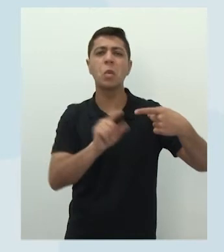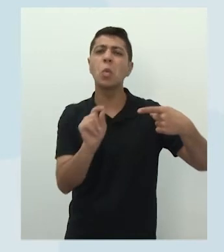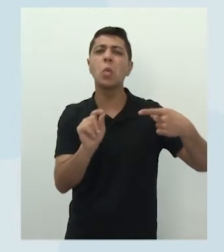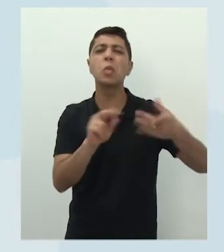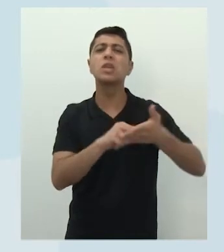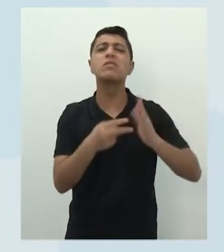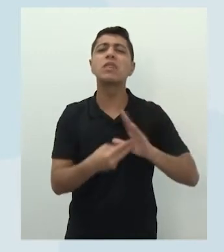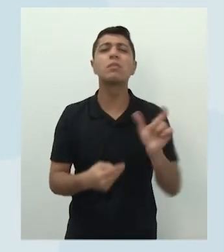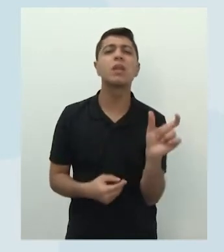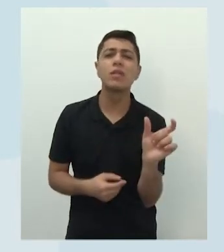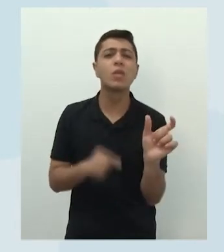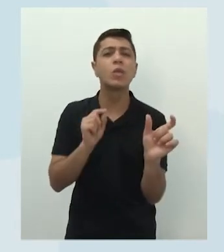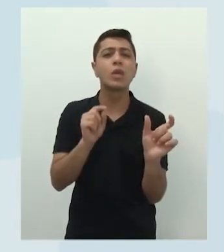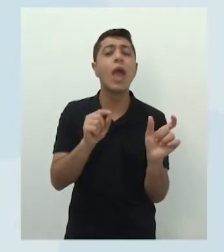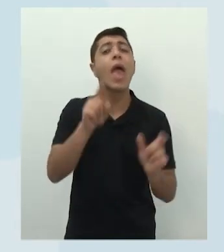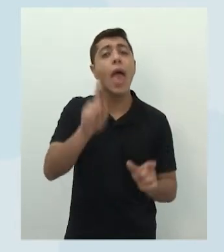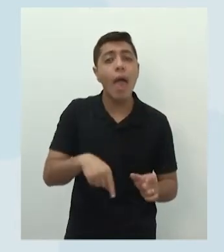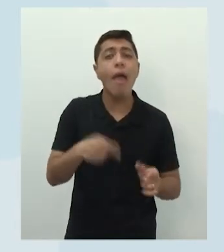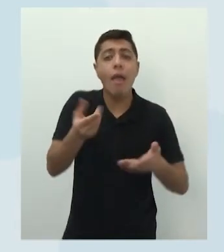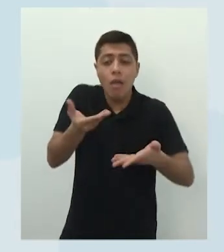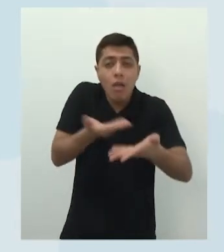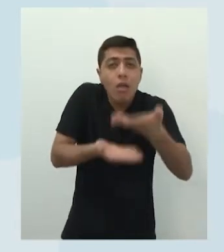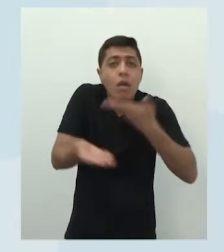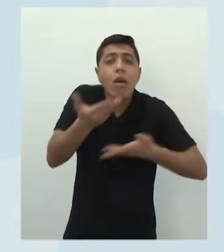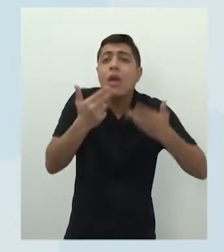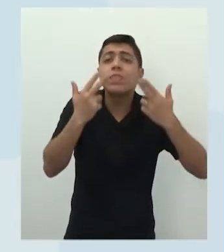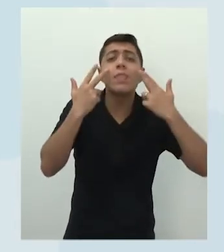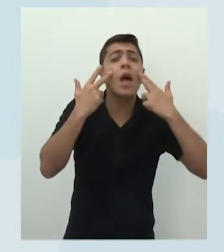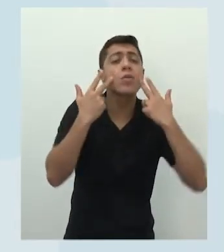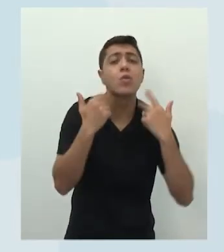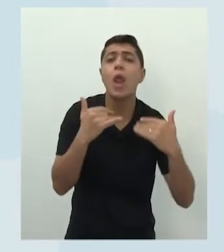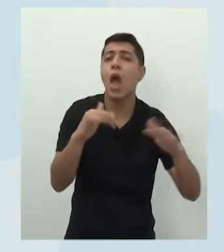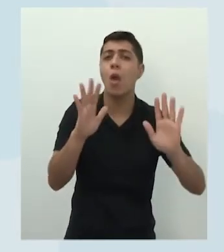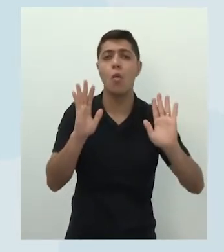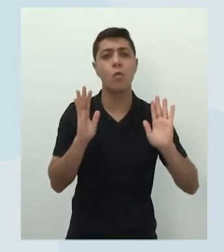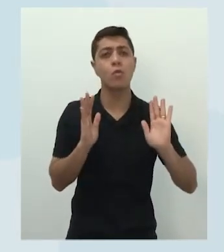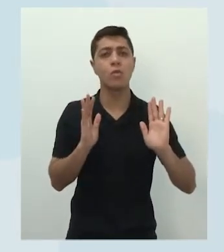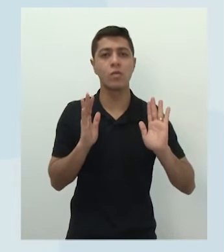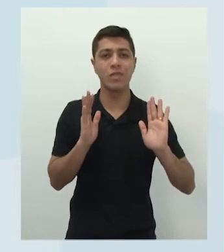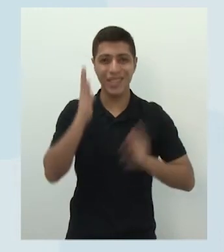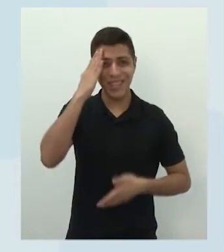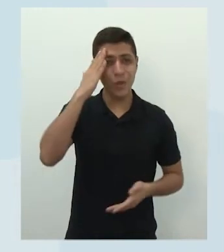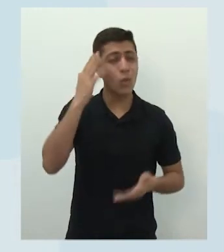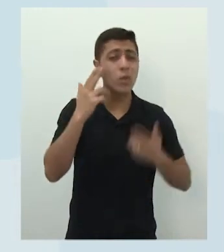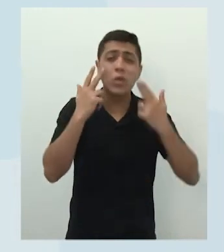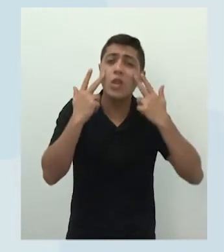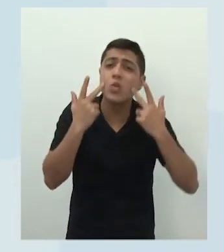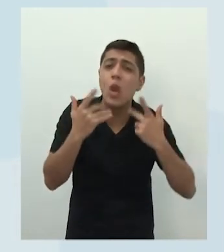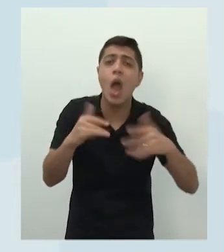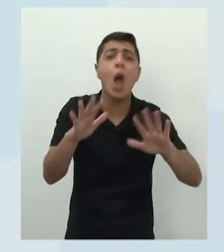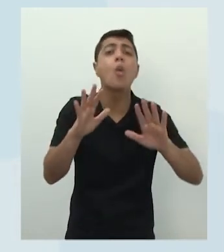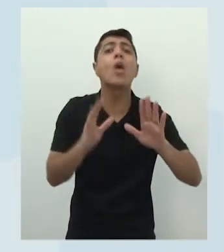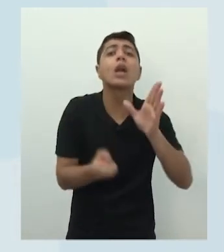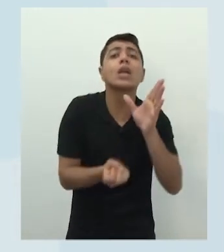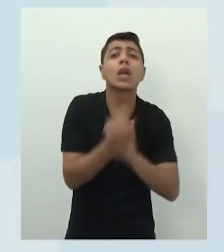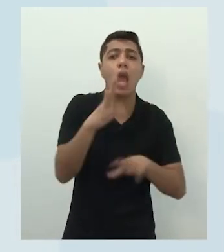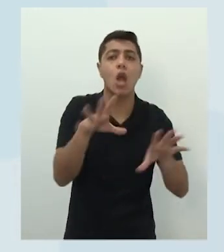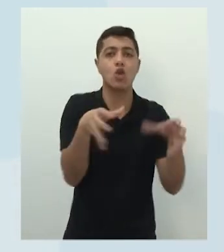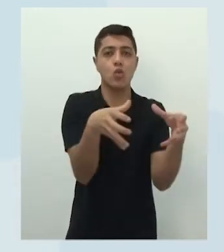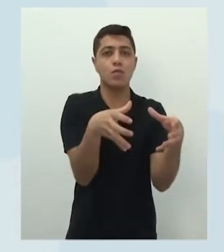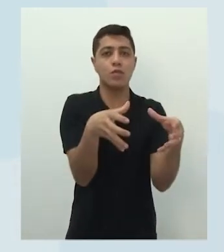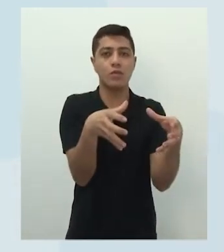natural da interação. Naturalmente, a interação vai formando grupinhos. e os subgrupinhos vão se definindo